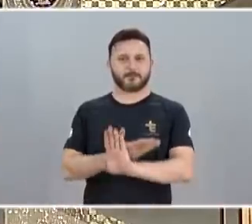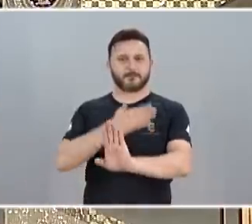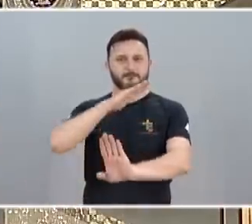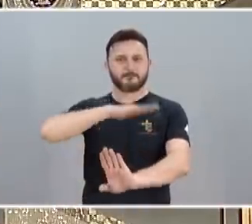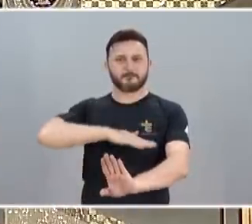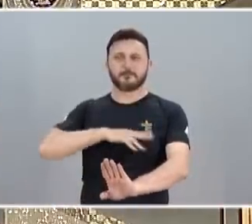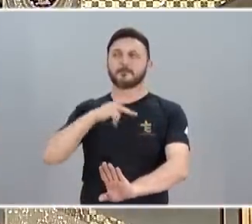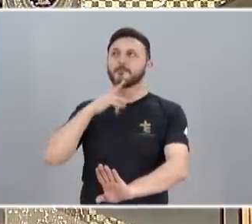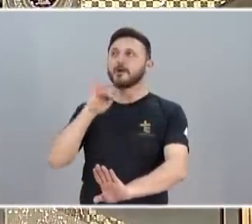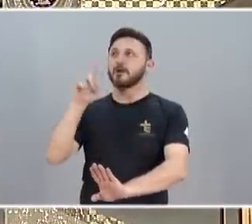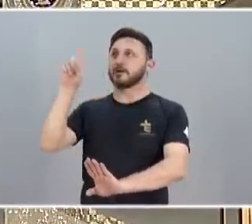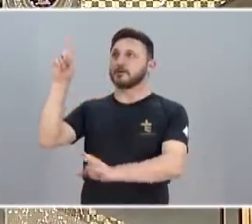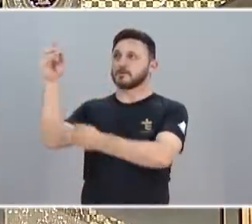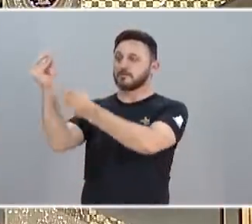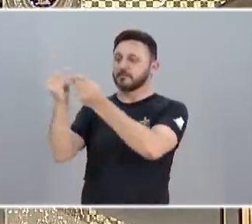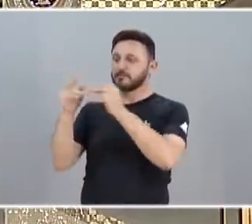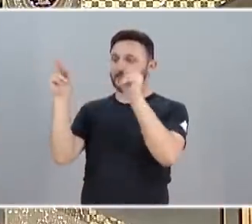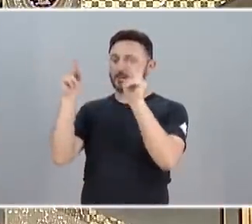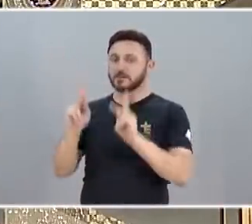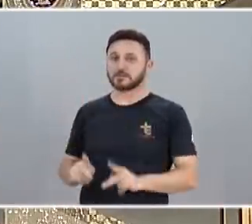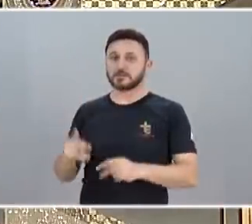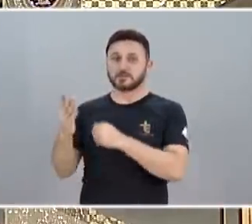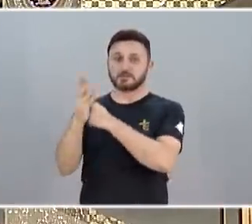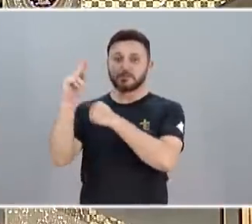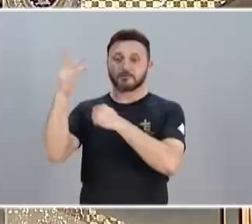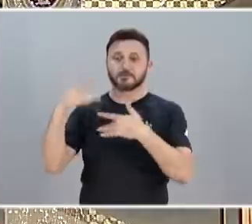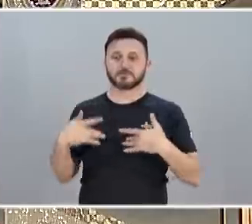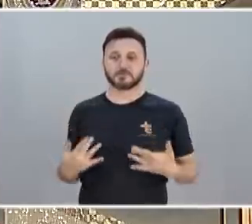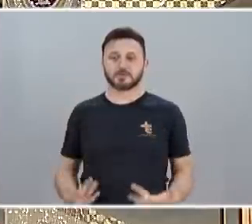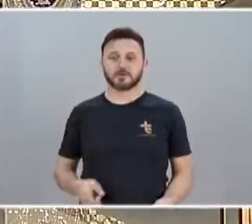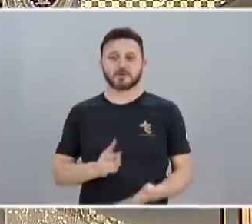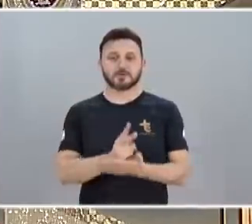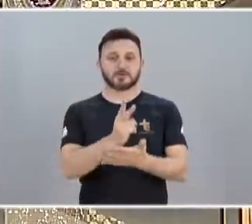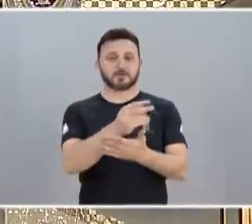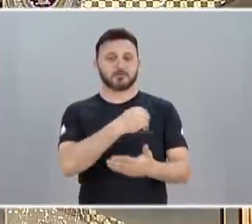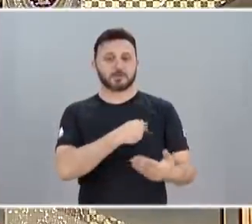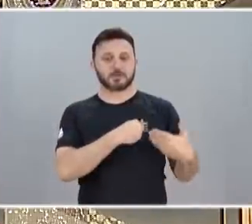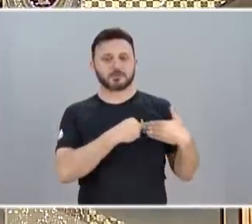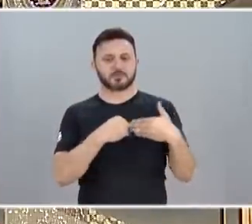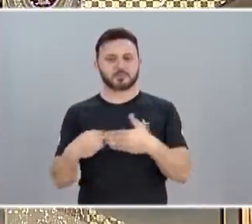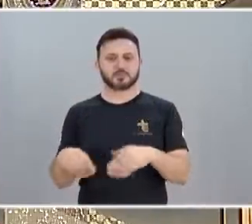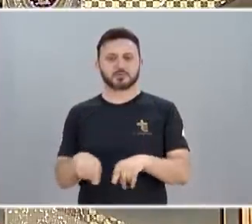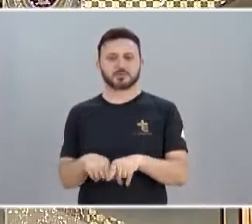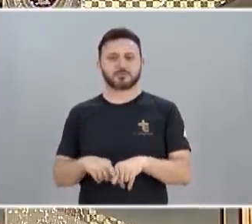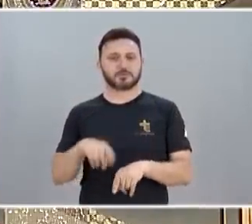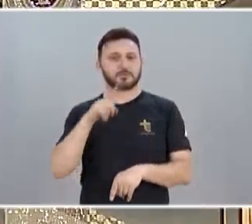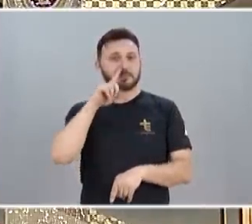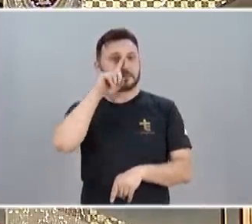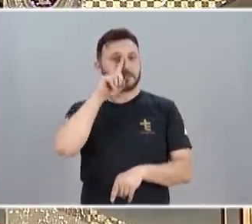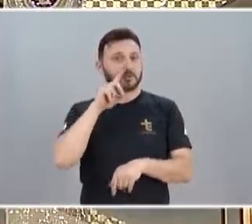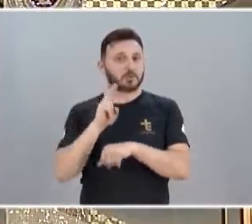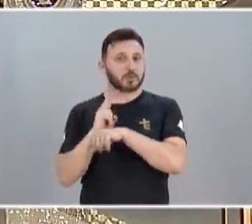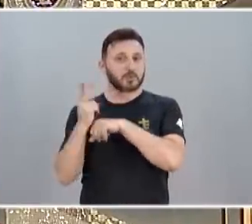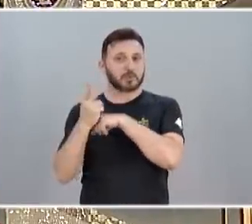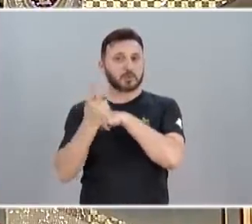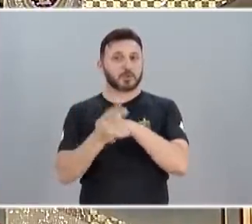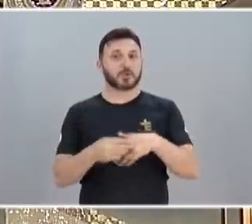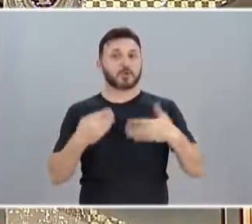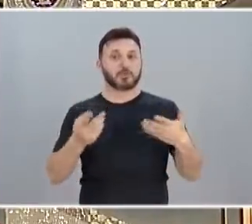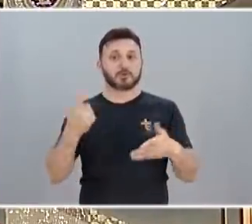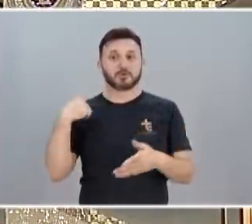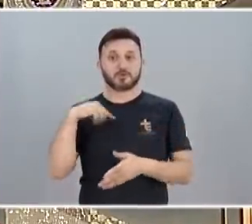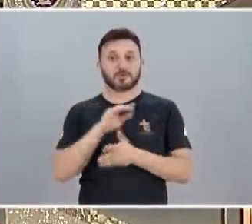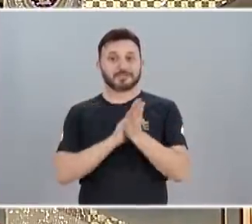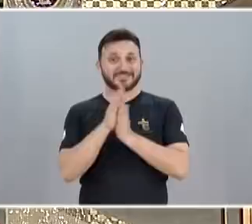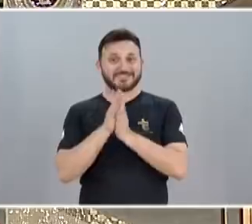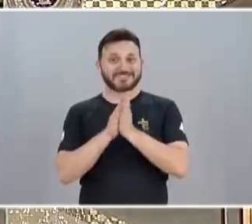todos os males, ó Pai, dai-nos hoje a vossa paz, ajudados pela vossa misericórdia, Sejamos sempre livres do pecado e protegidos de todos